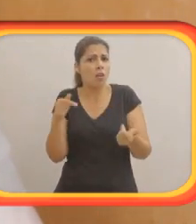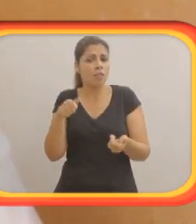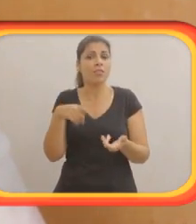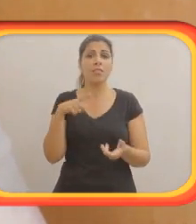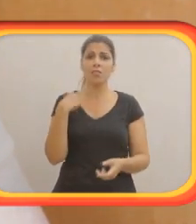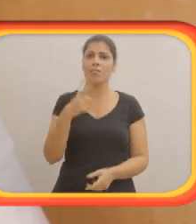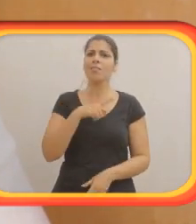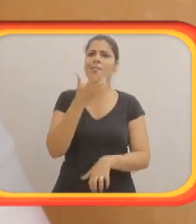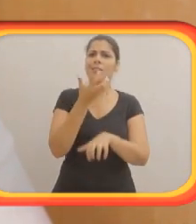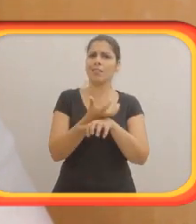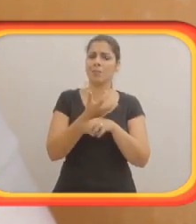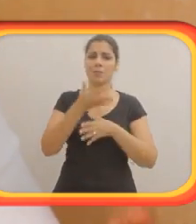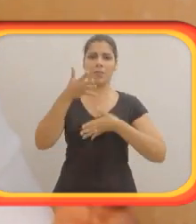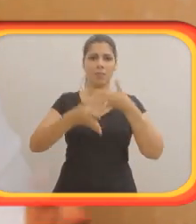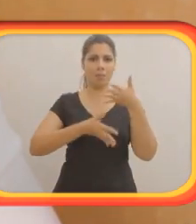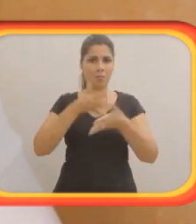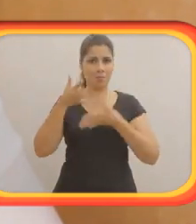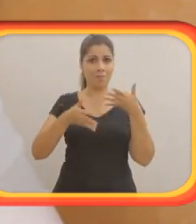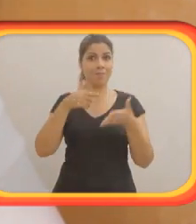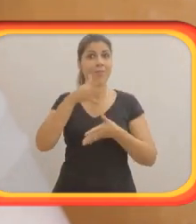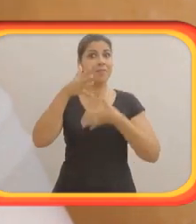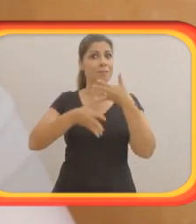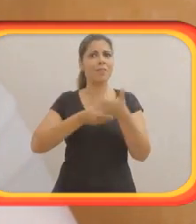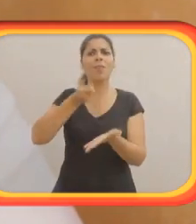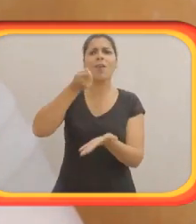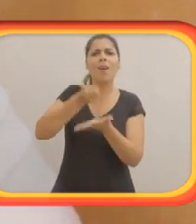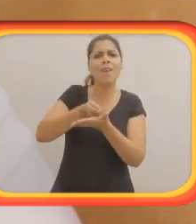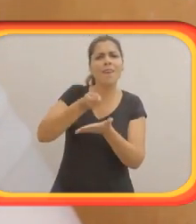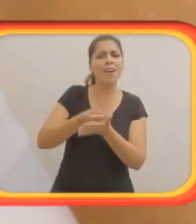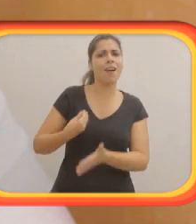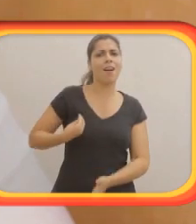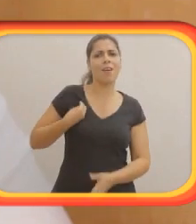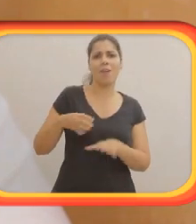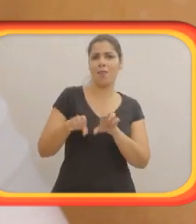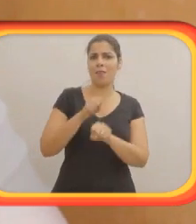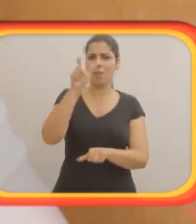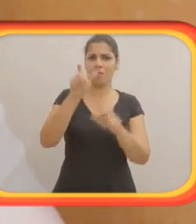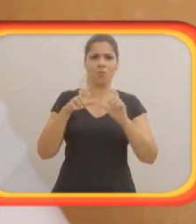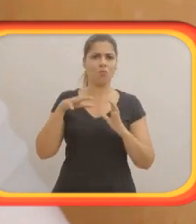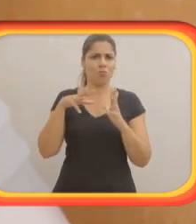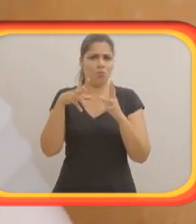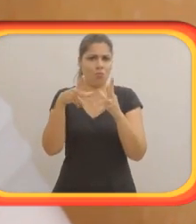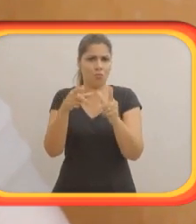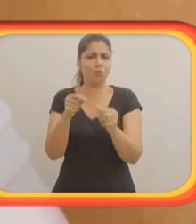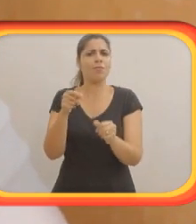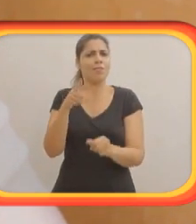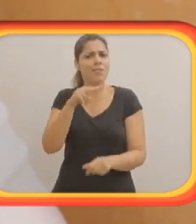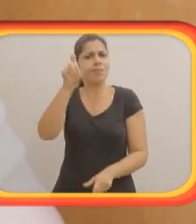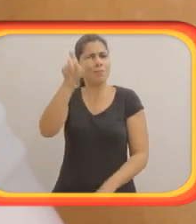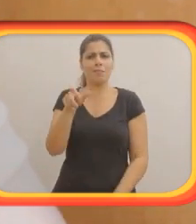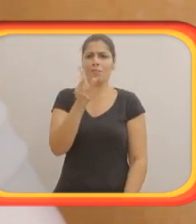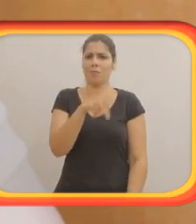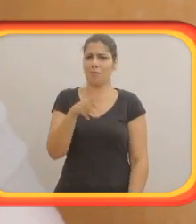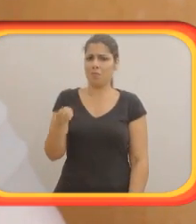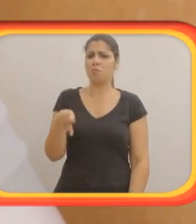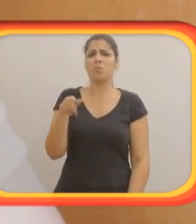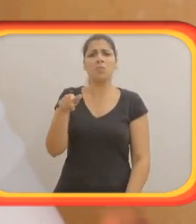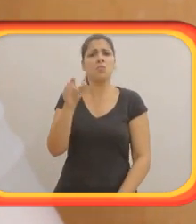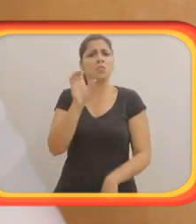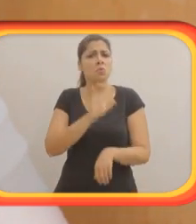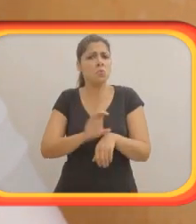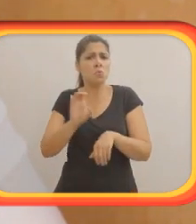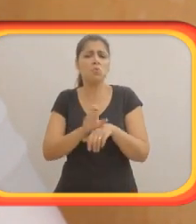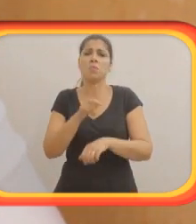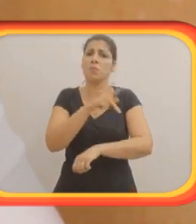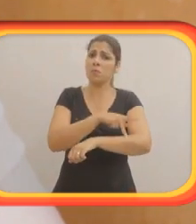novo, alguma coisa assim. A gente tem a disciplina de Libras, que é obrigatória atualmente na formação